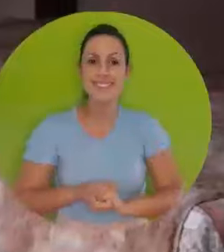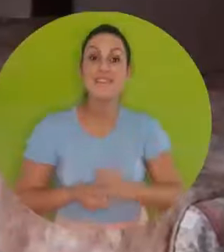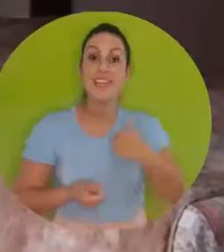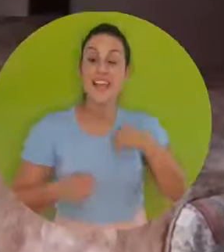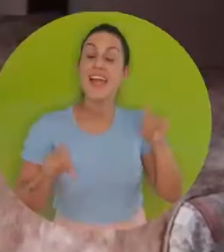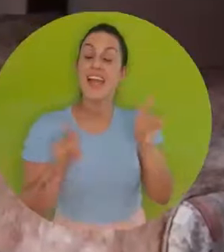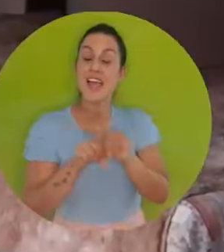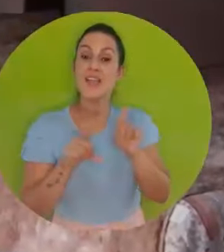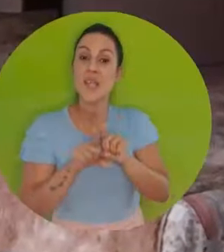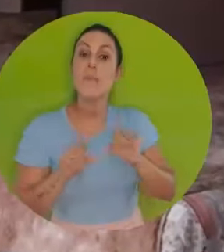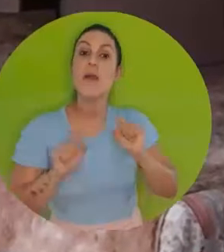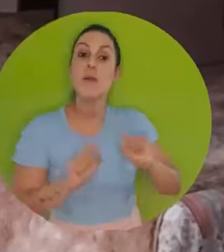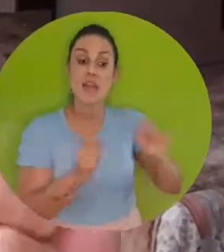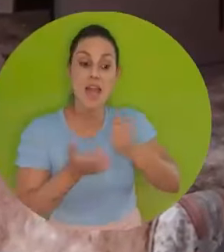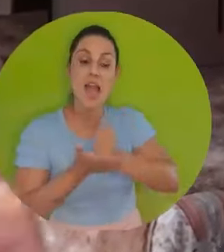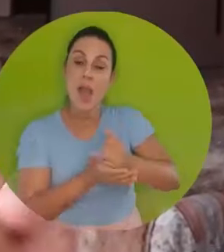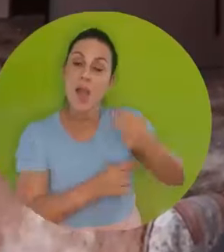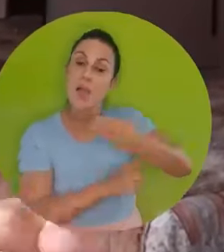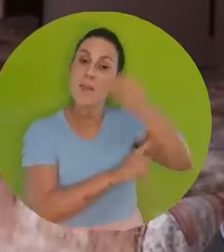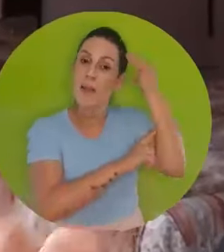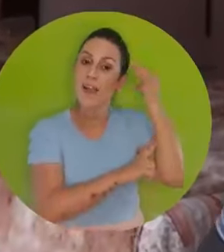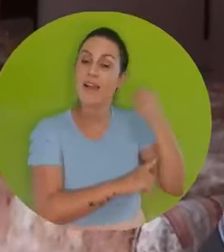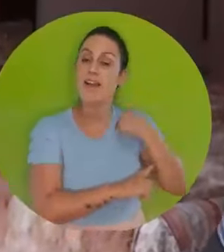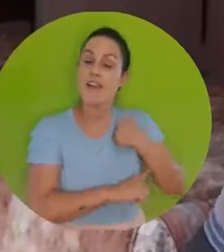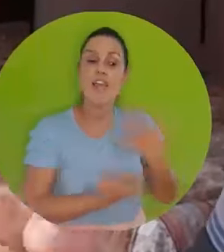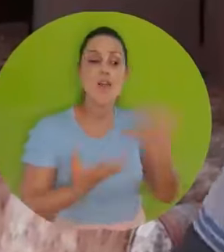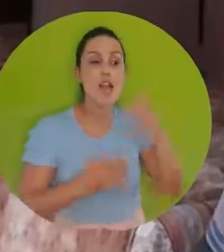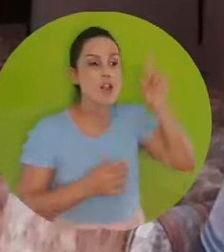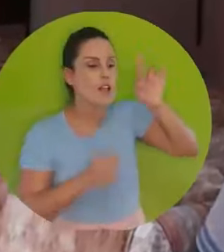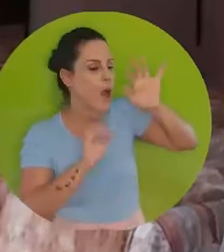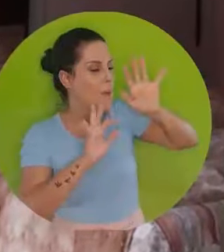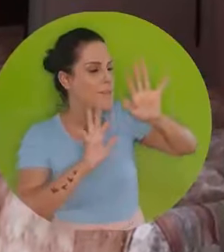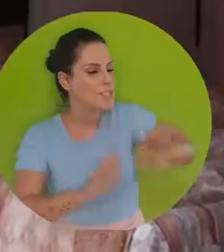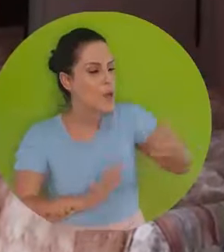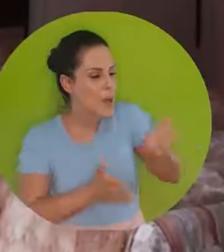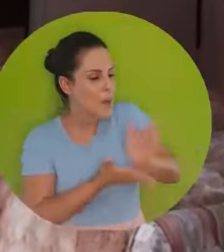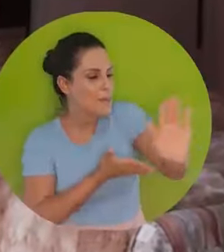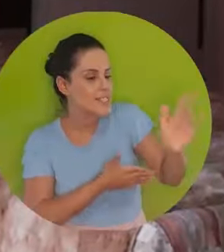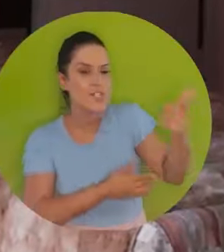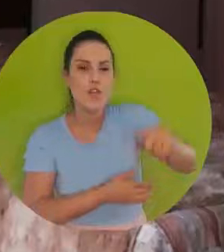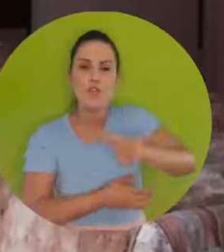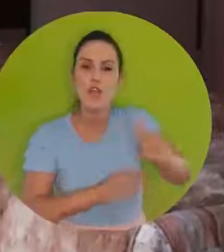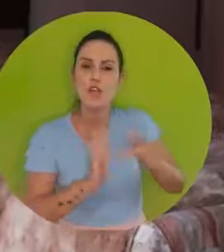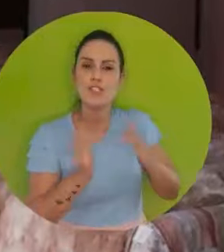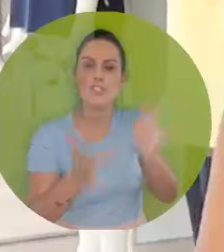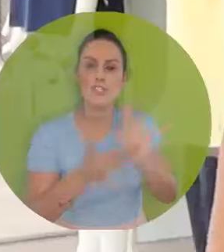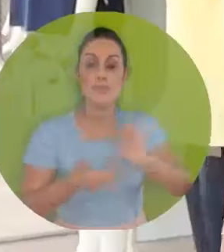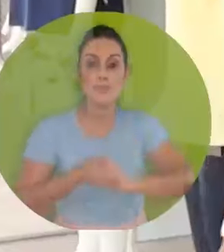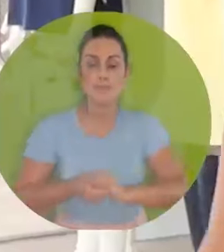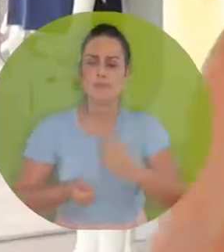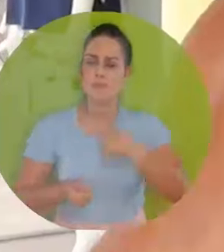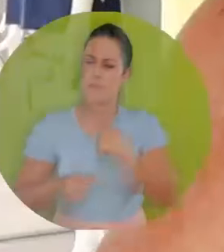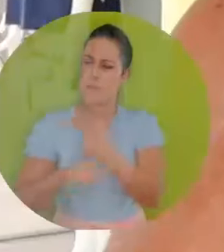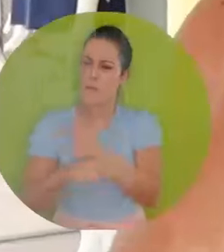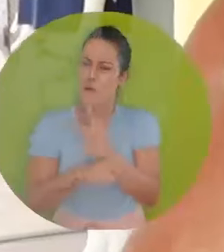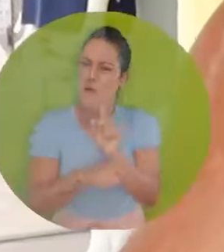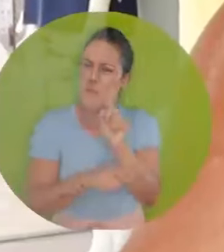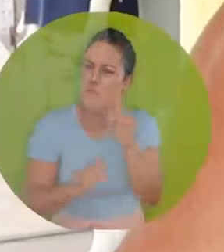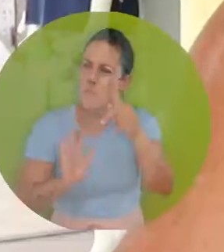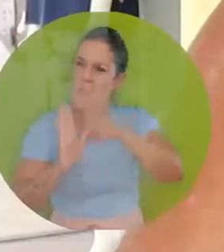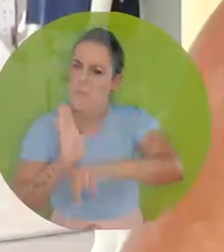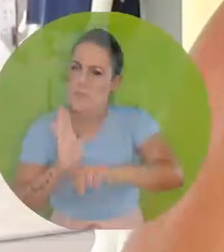estamos orando por ele, para Deus abençoar essa reeleição dele. Deus vai dar vitória a ele, em nome de Jesus. Eu procurei